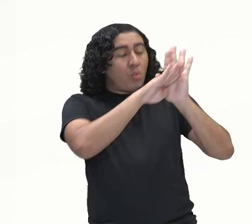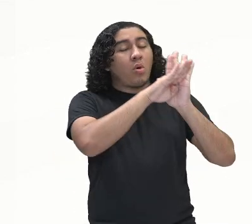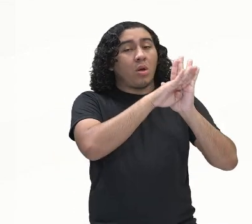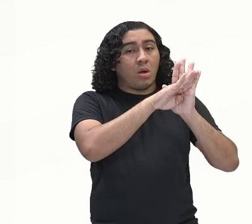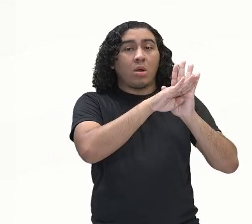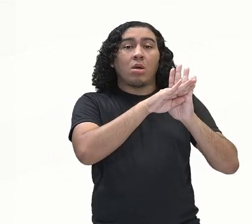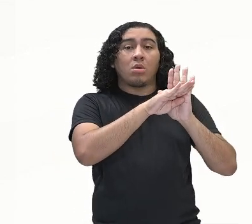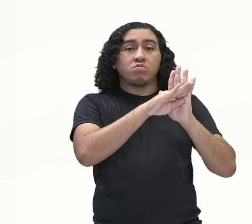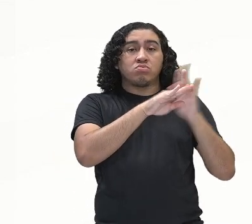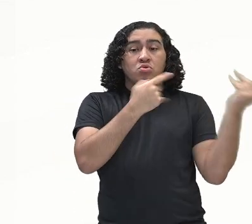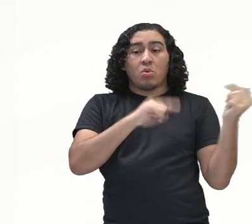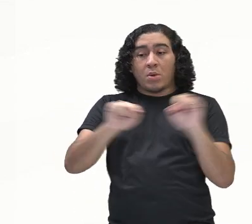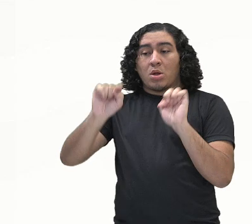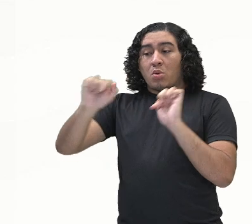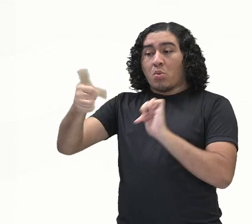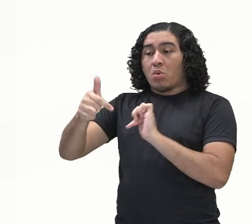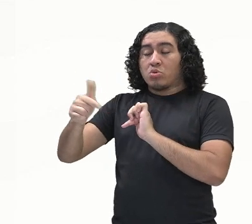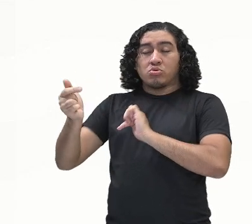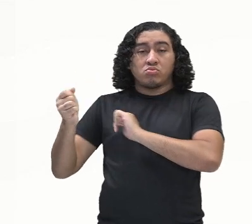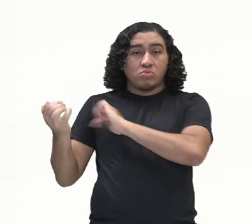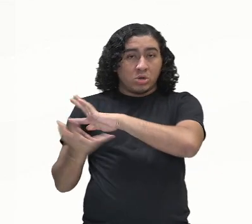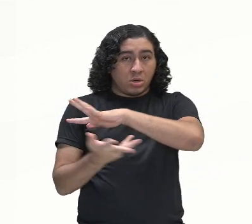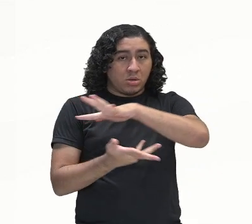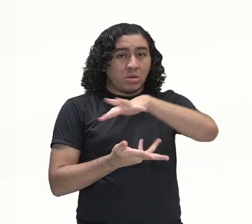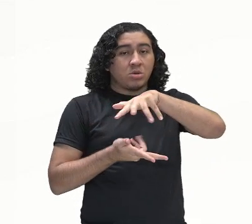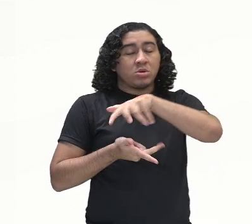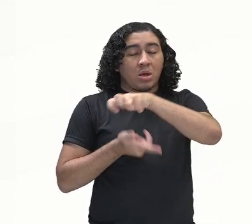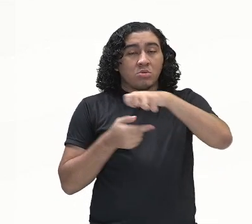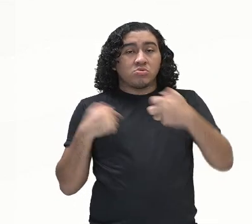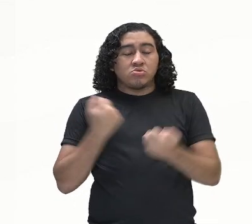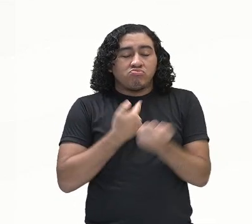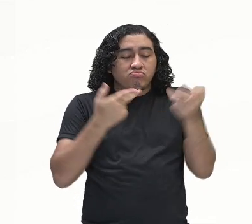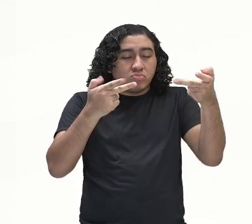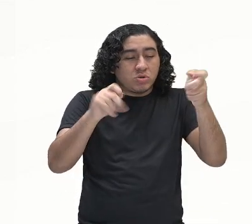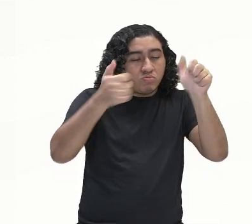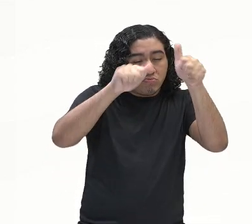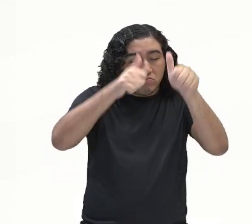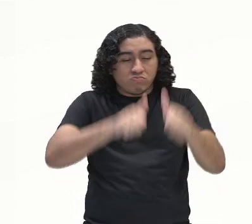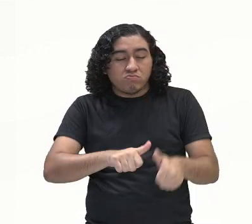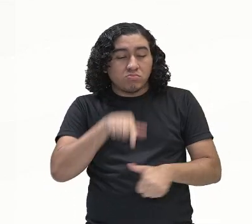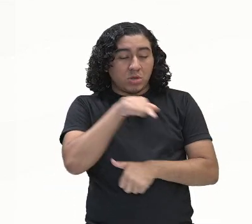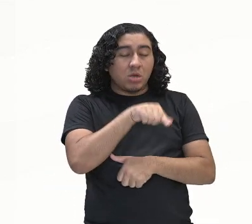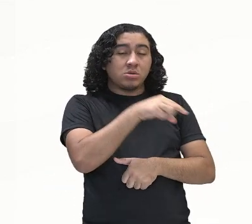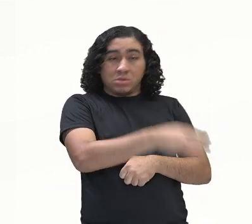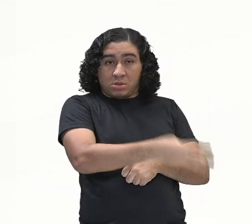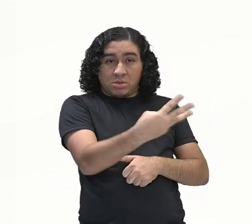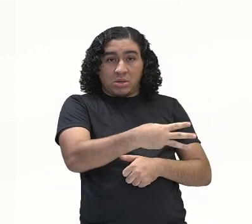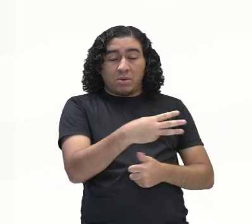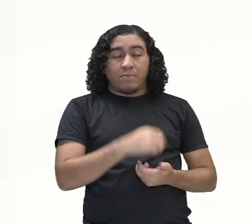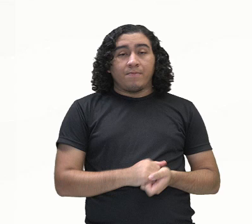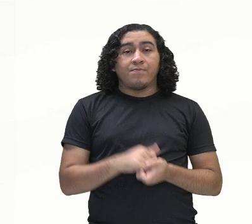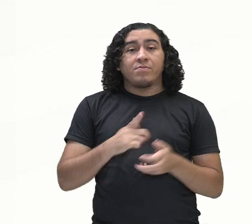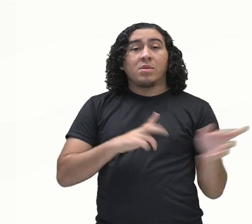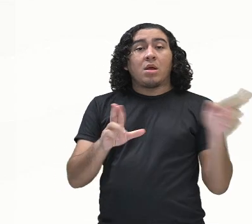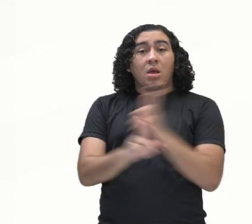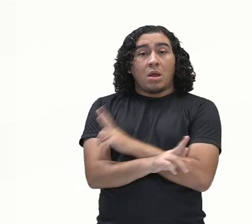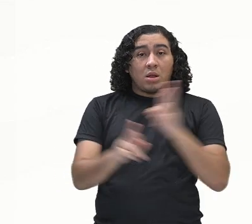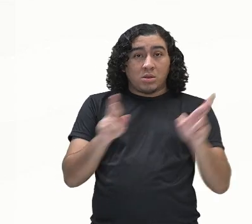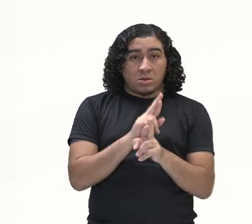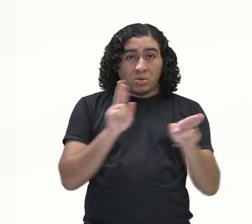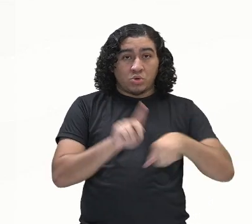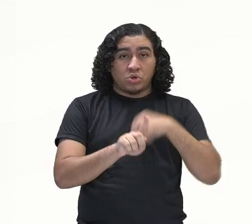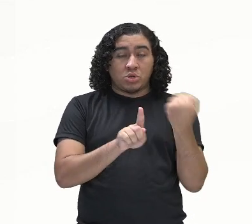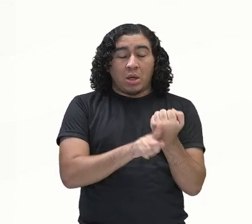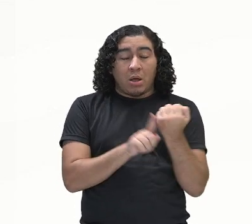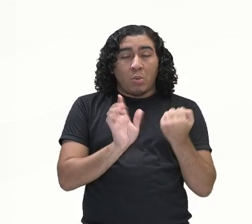mercados internacionais, que a gente observa dentro desse terceiro período, as relações sociais, né, que vão ocorrer,